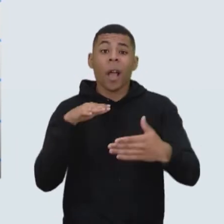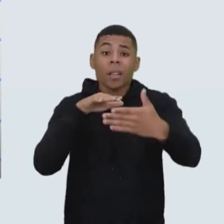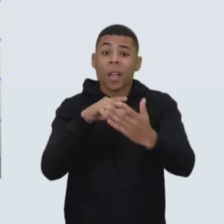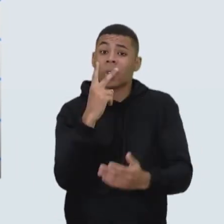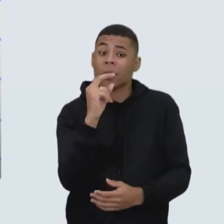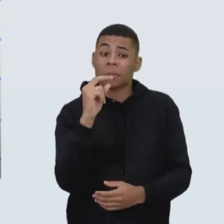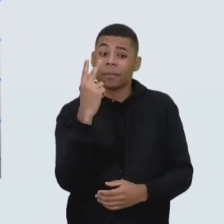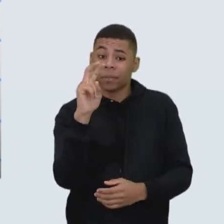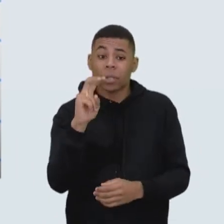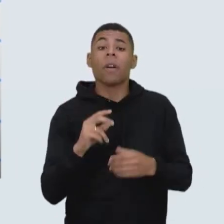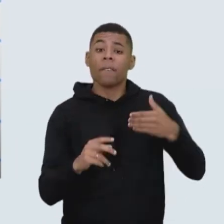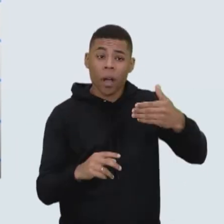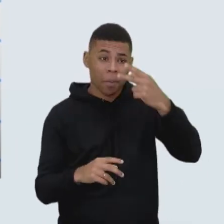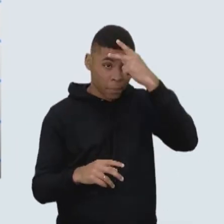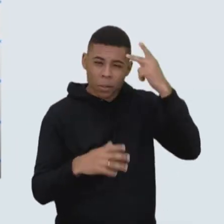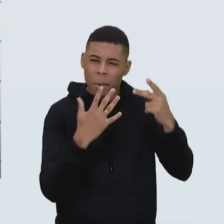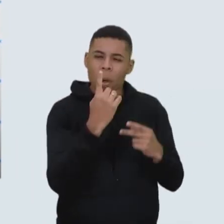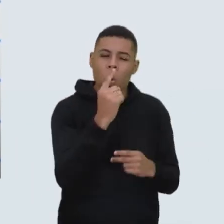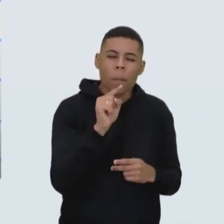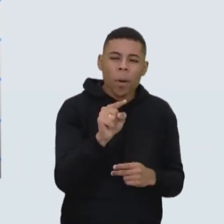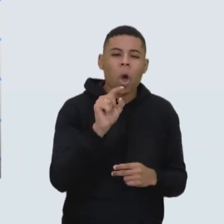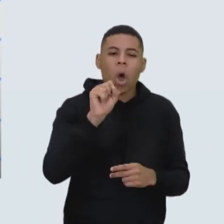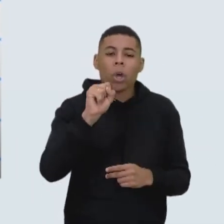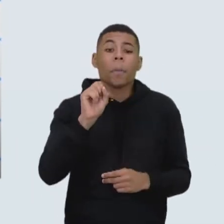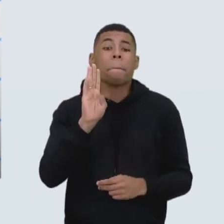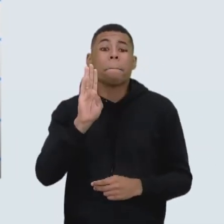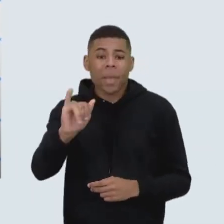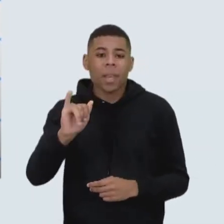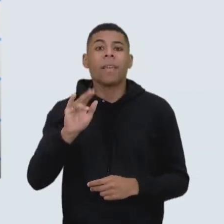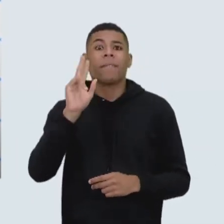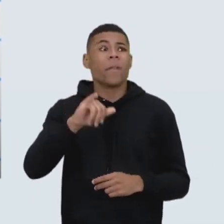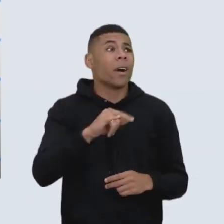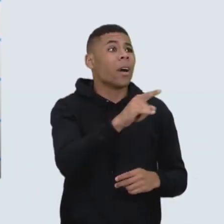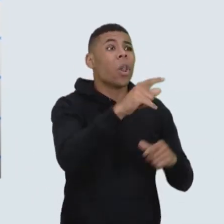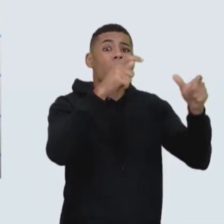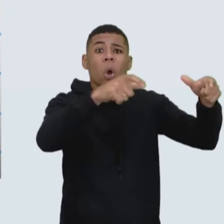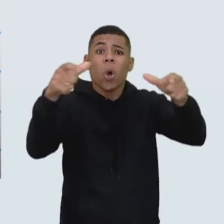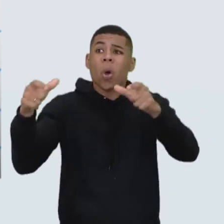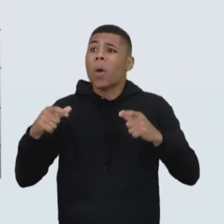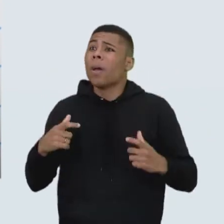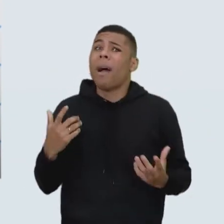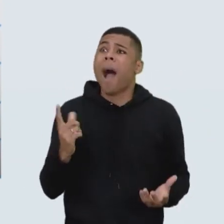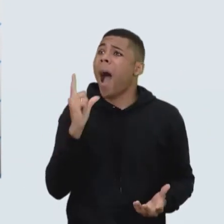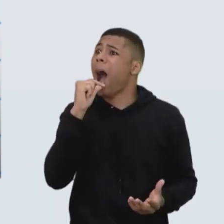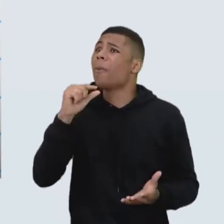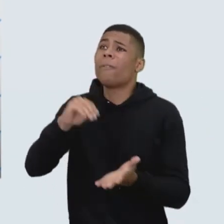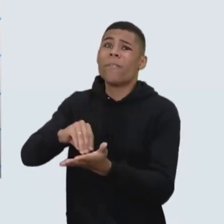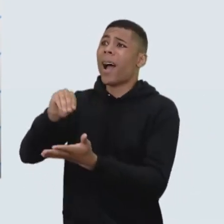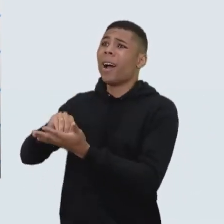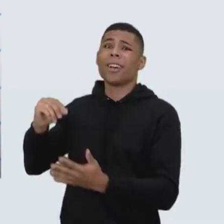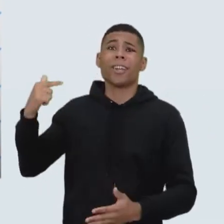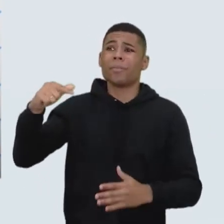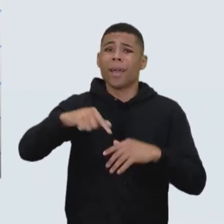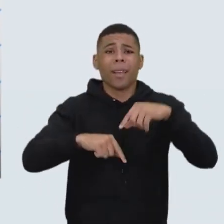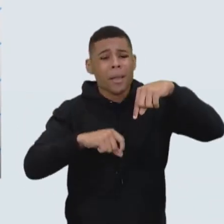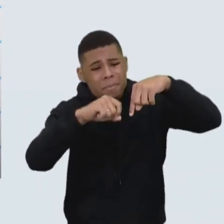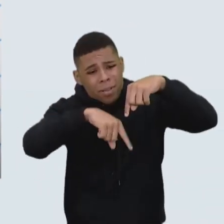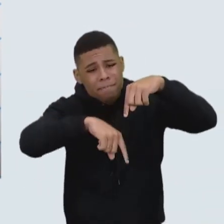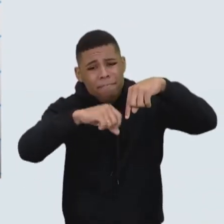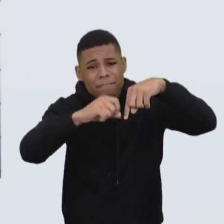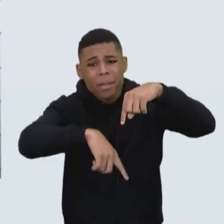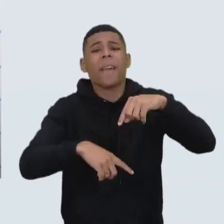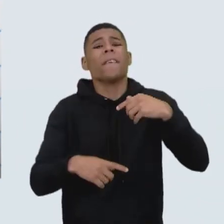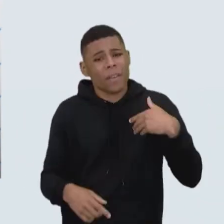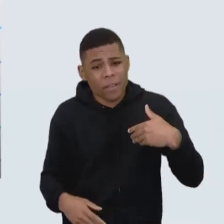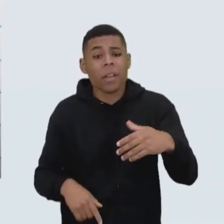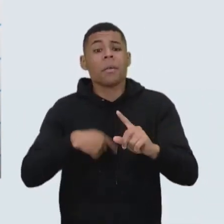morando em países ou regiões em situação de escassez total de água e quase metade da população mundial estará vivendo em áreas